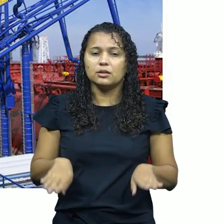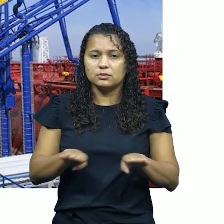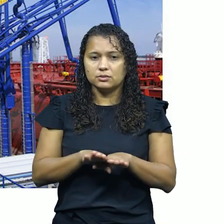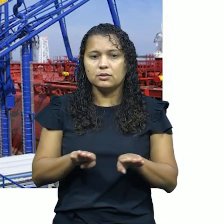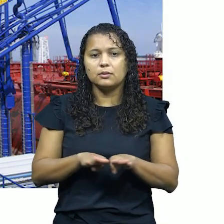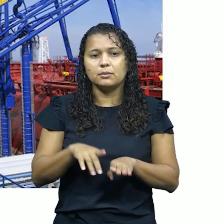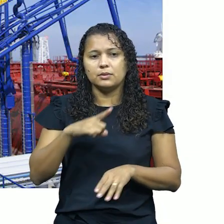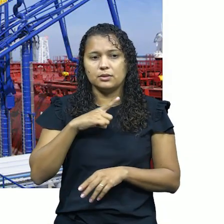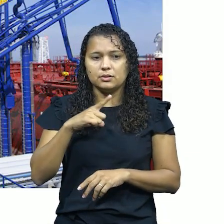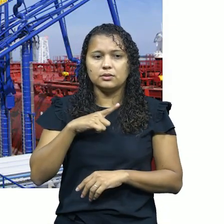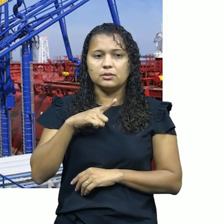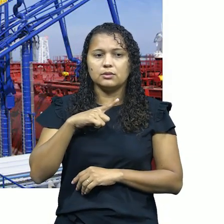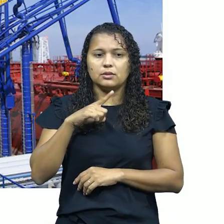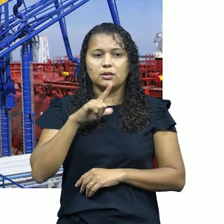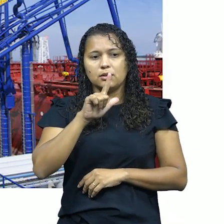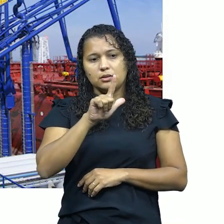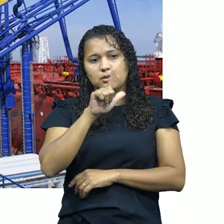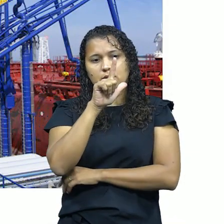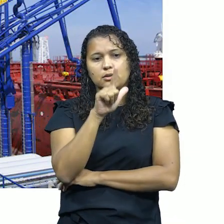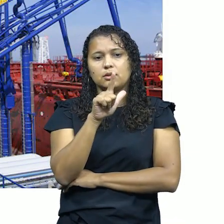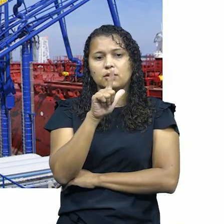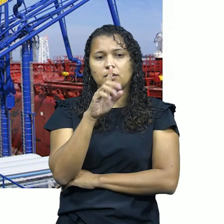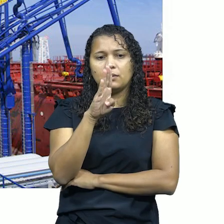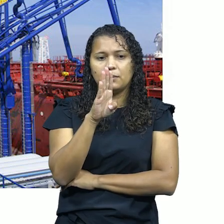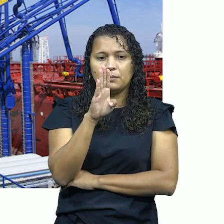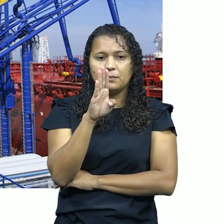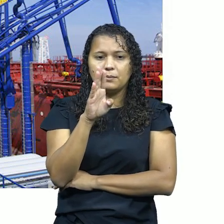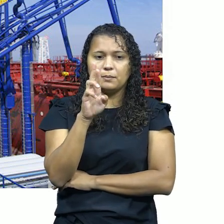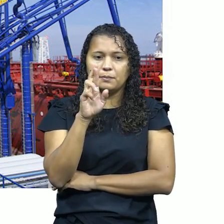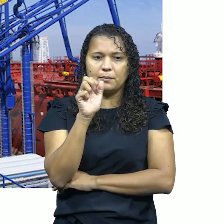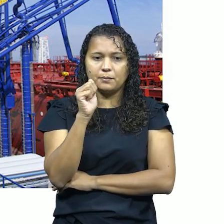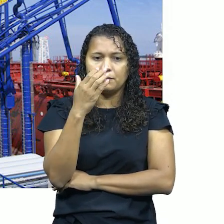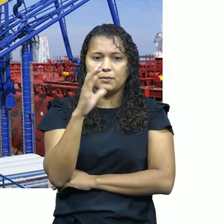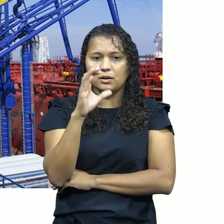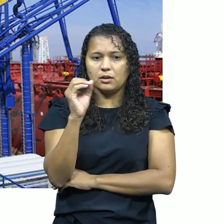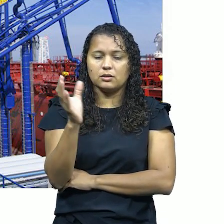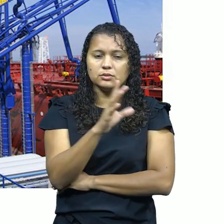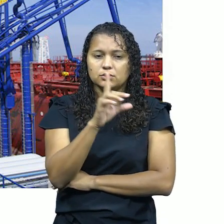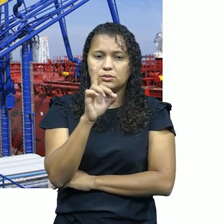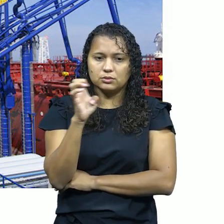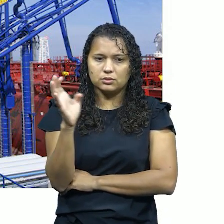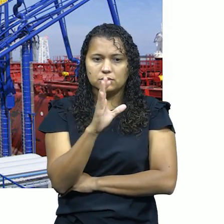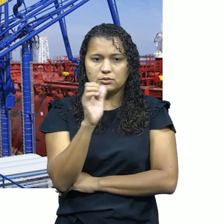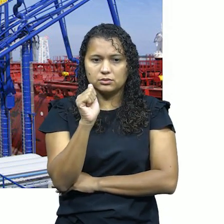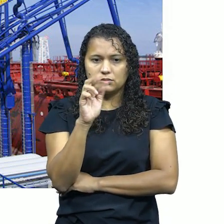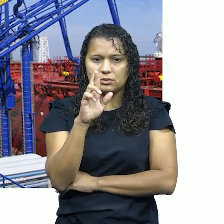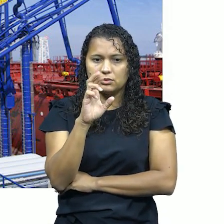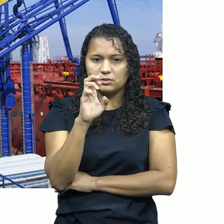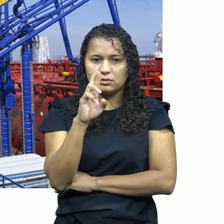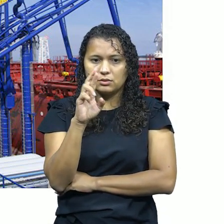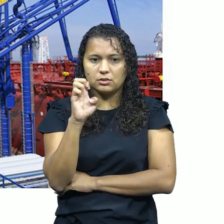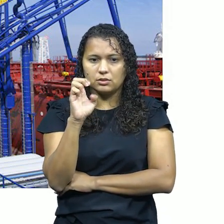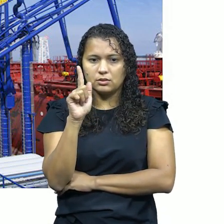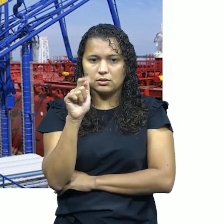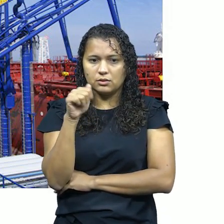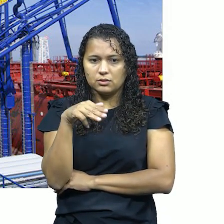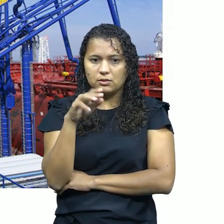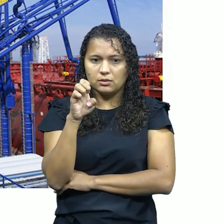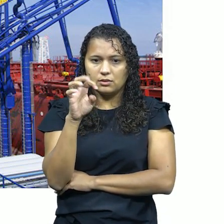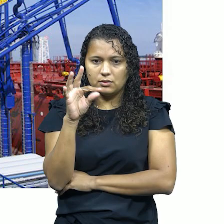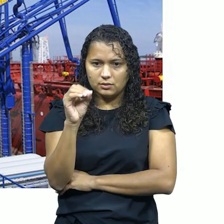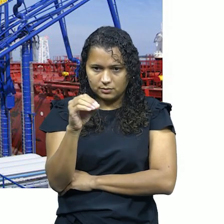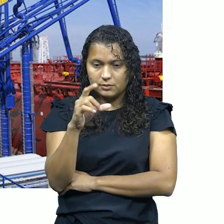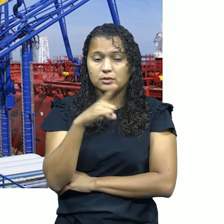Nós temos também o loading arms, ou braço de carregamento. Então, ele permite a transferência de líquido ou